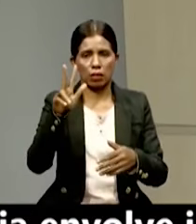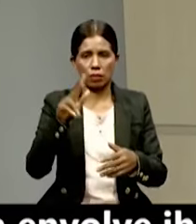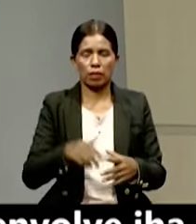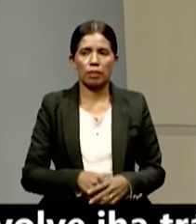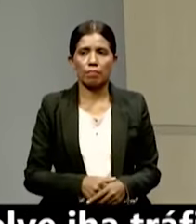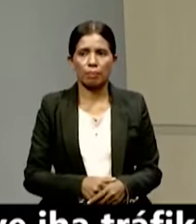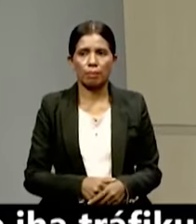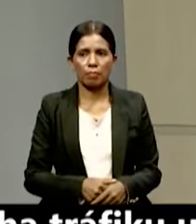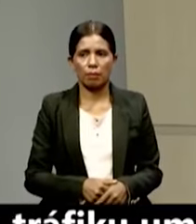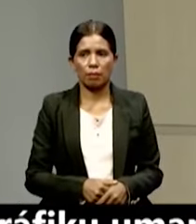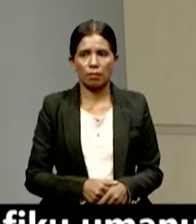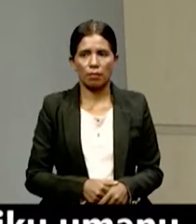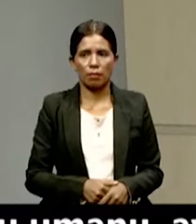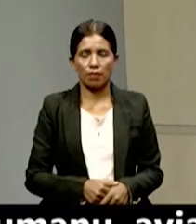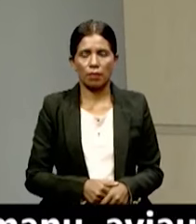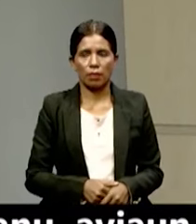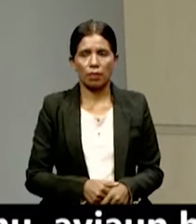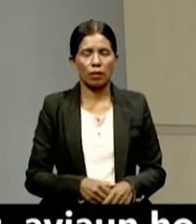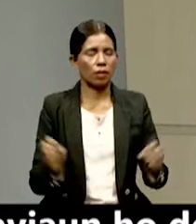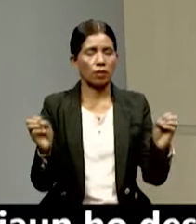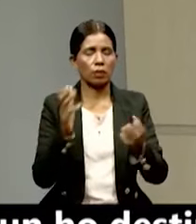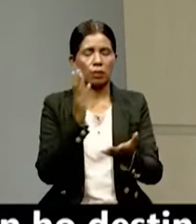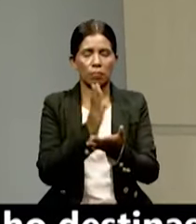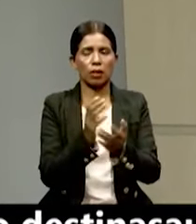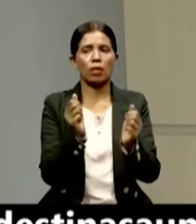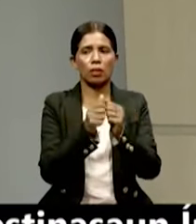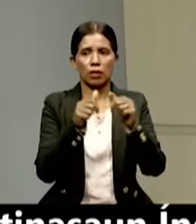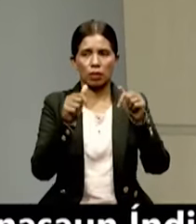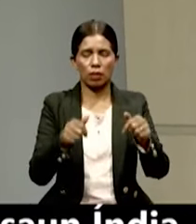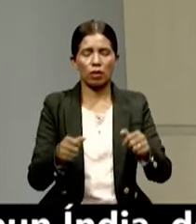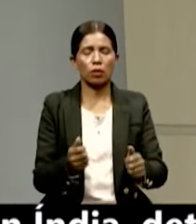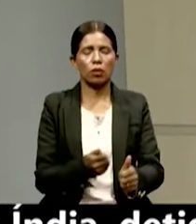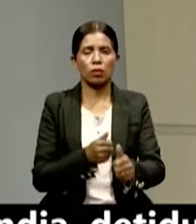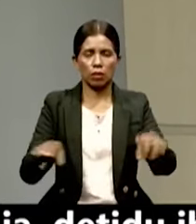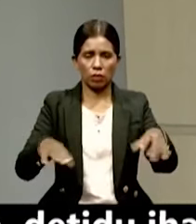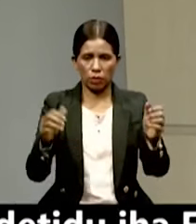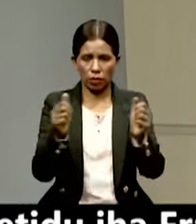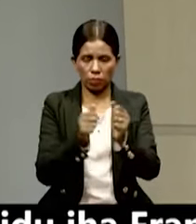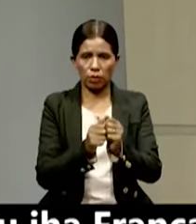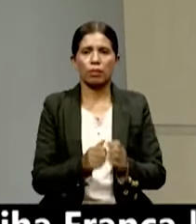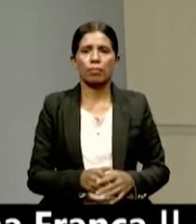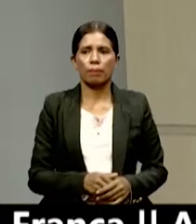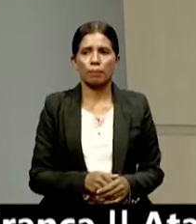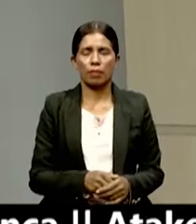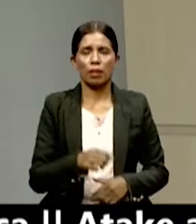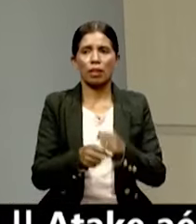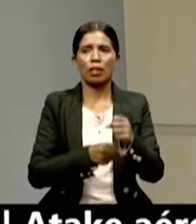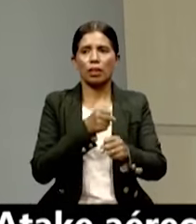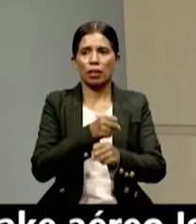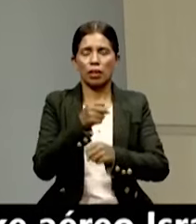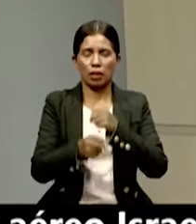semana. E dene laos para o dene mas dene baseado o contrato, kata tinan-tinan